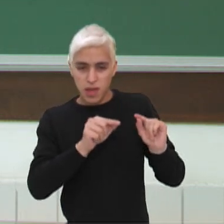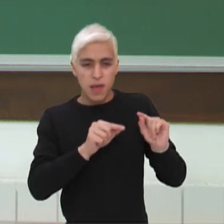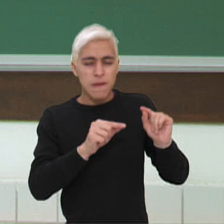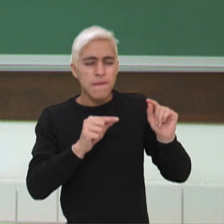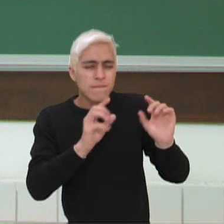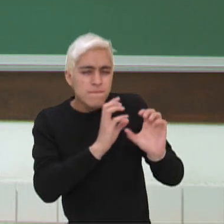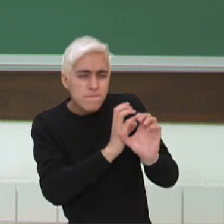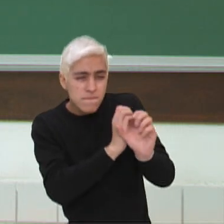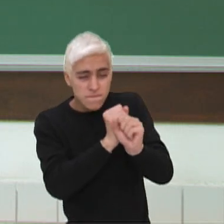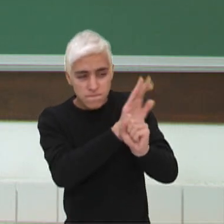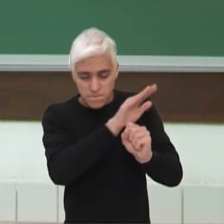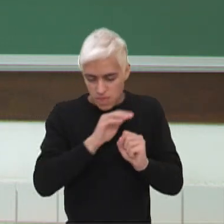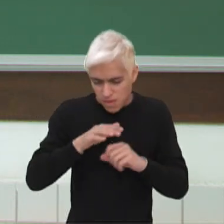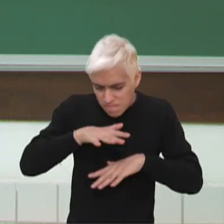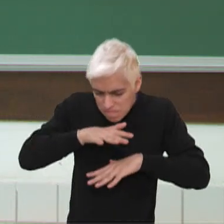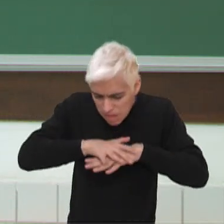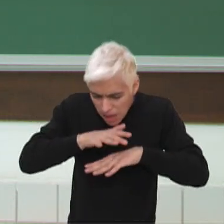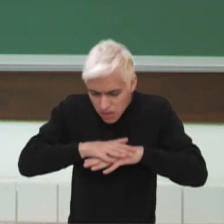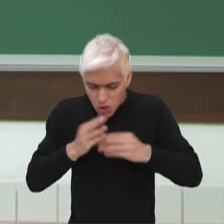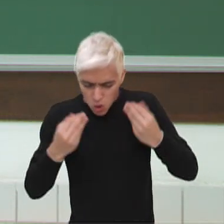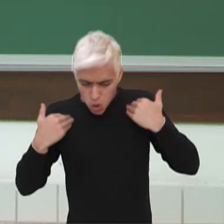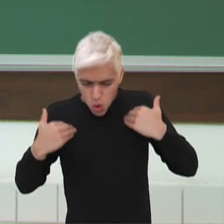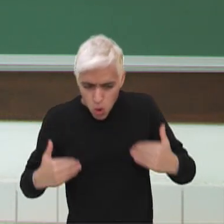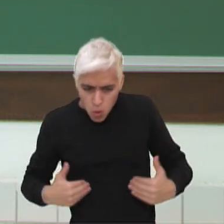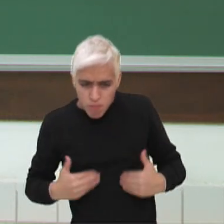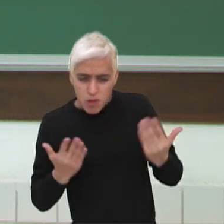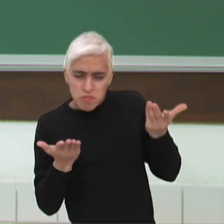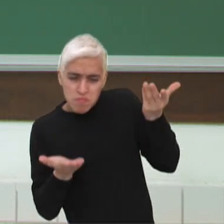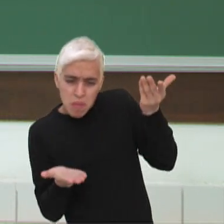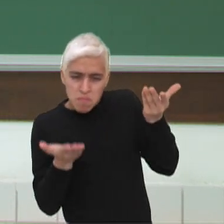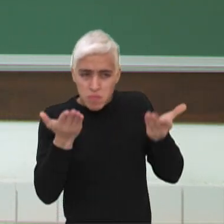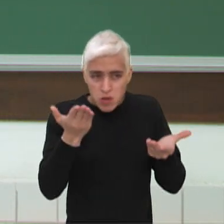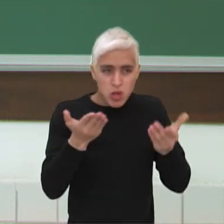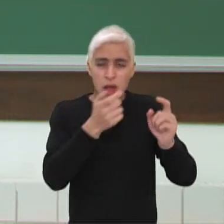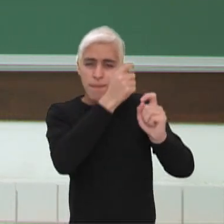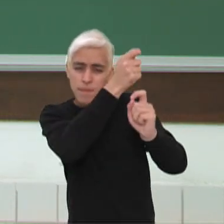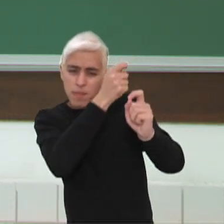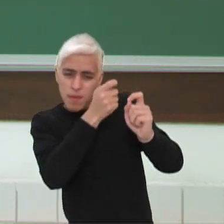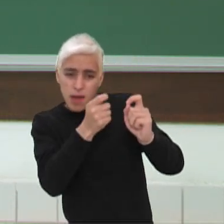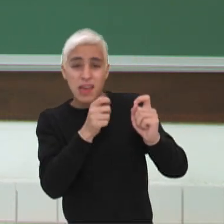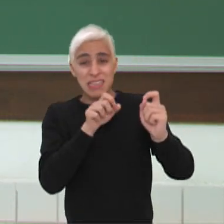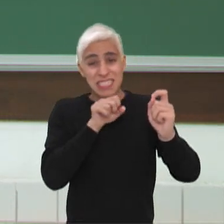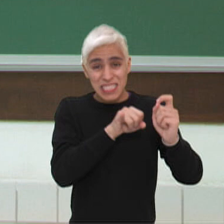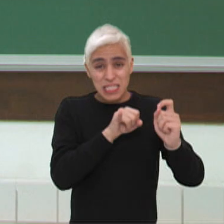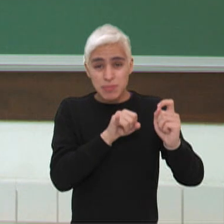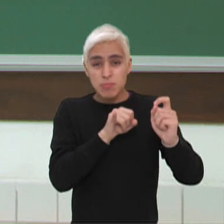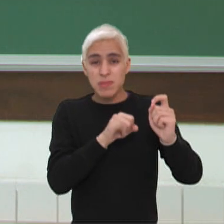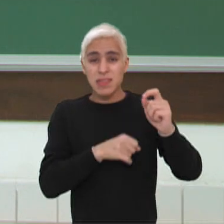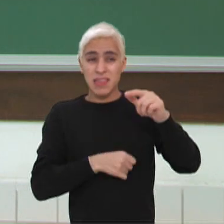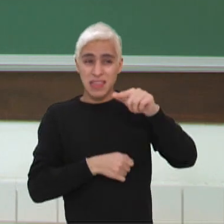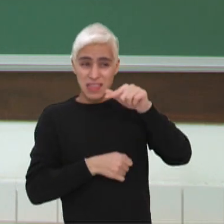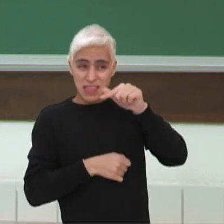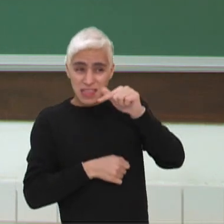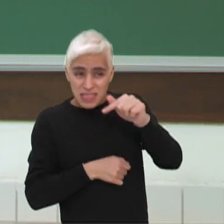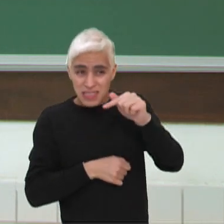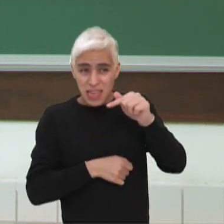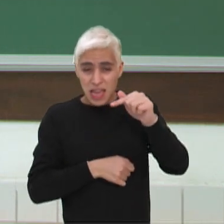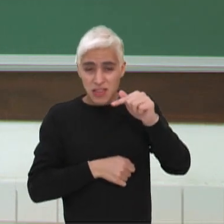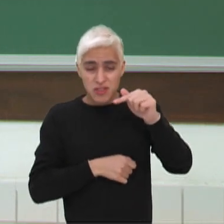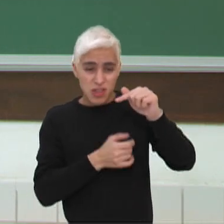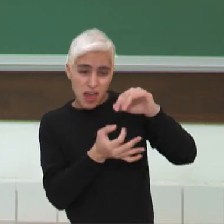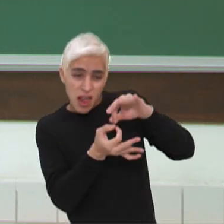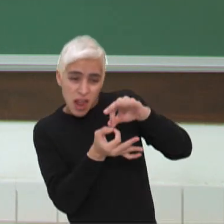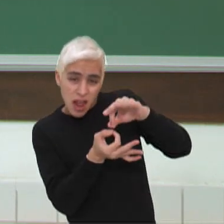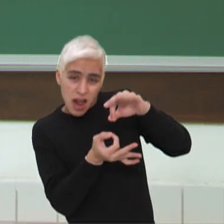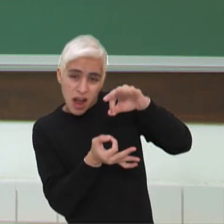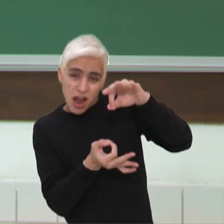uma razão matemática para a proporção do corpo humano e que uma escultura ou uma pintura, se ela tiver 7 cabeças de altura, ela